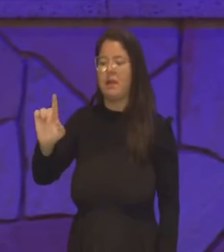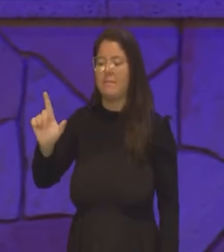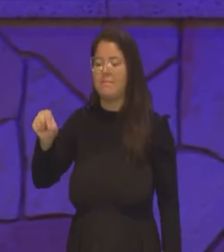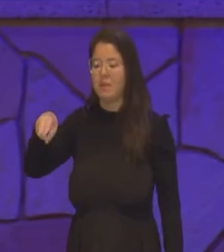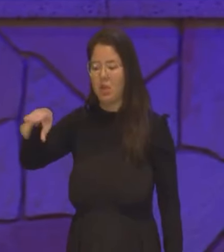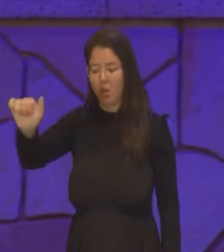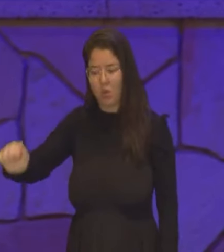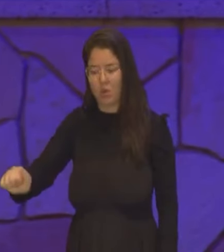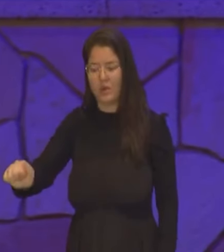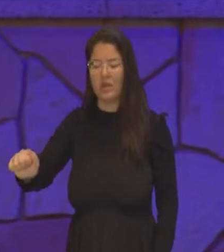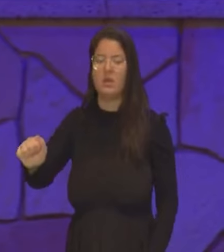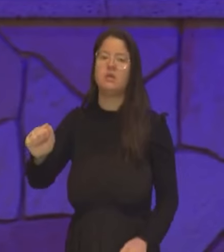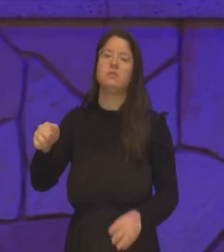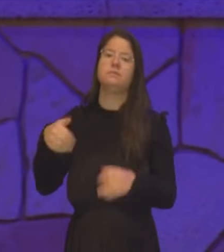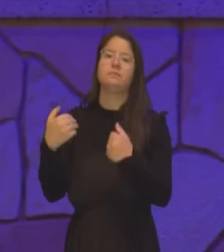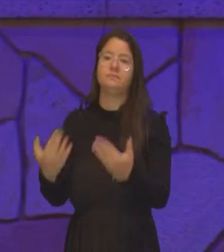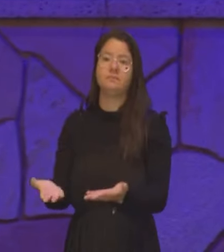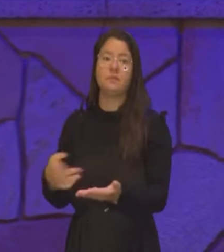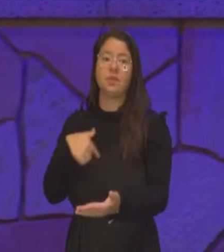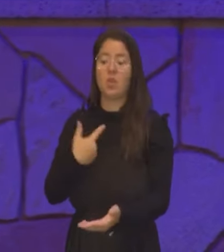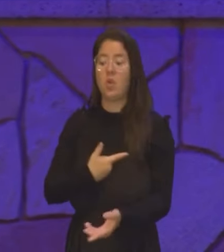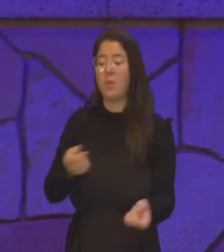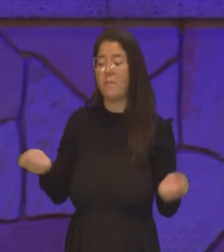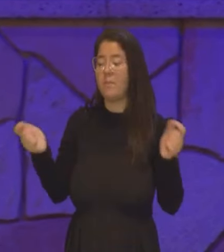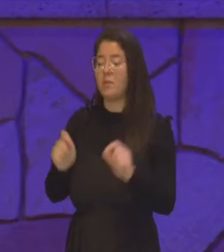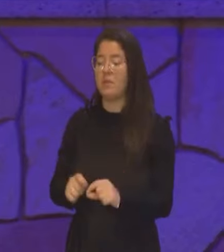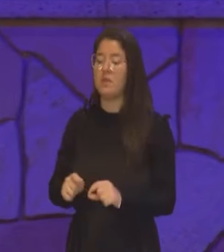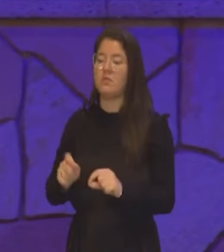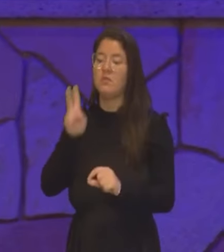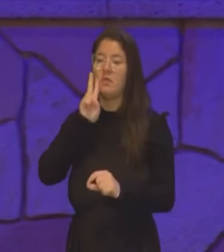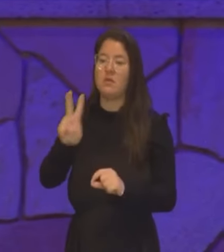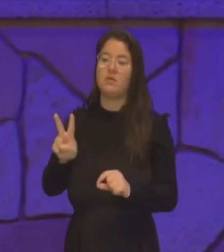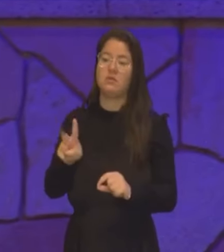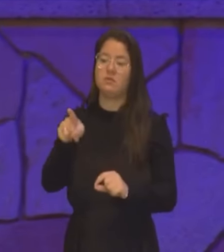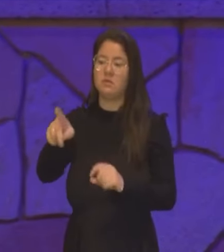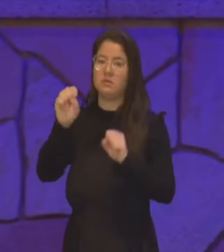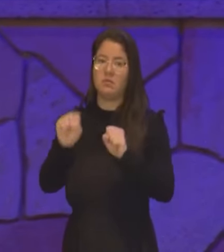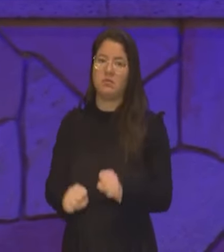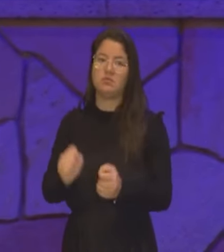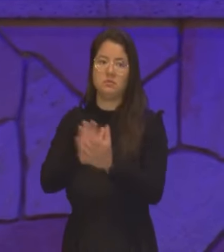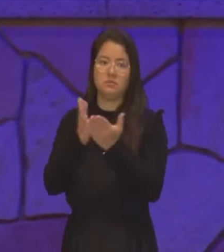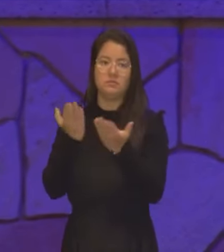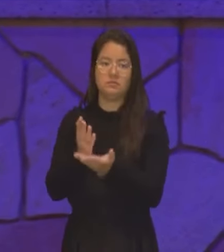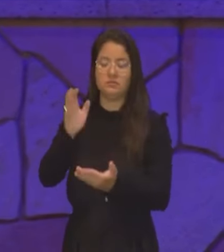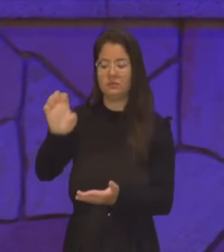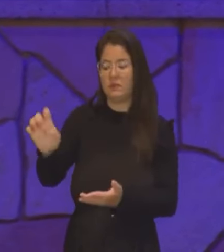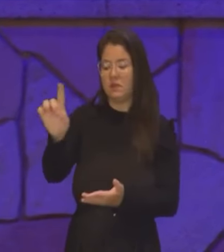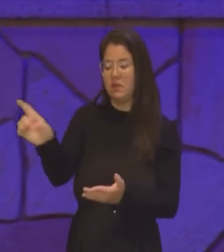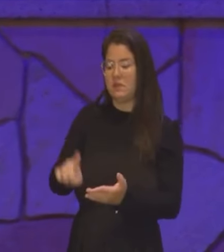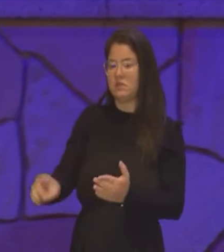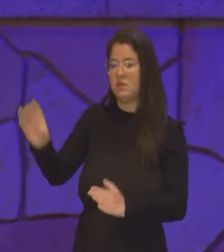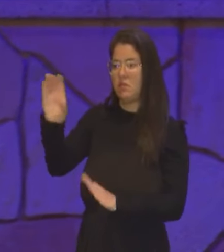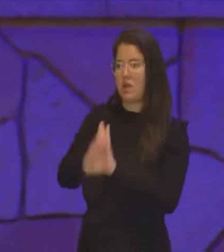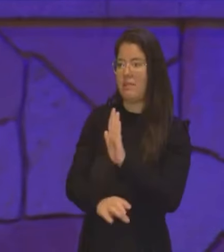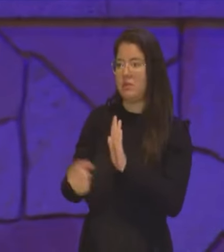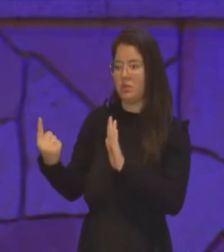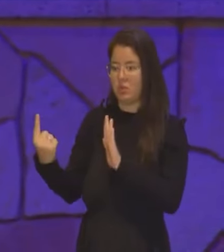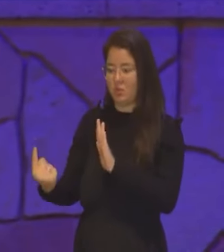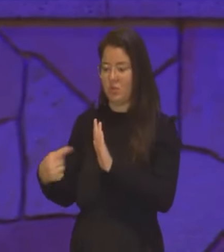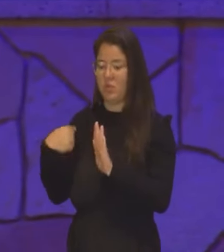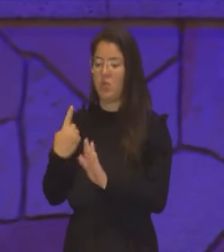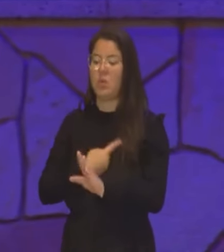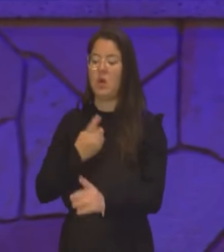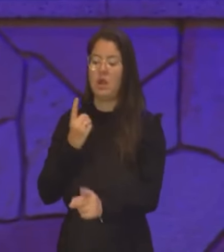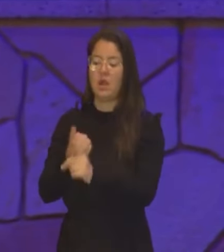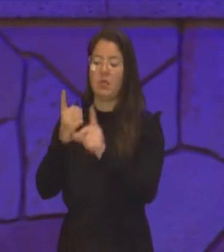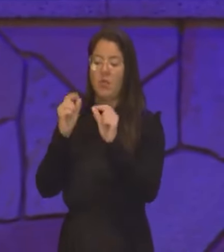E quando nós podemos ver, e eu quero que você veja comigo Ezequiel no capítulo 1, nós